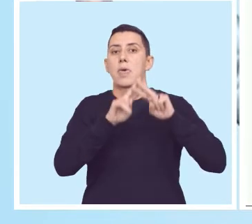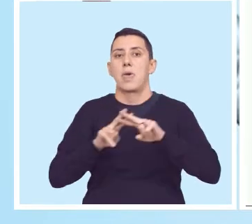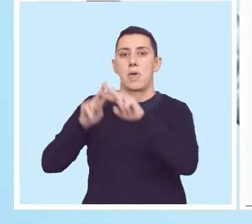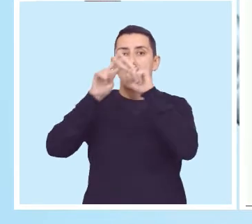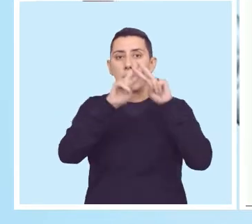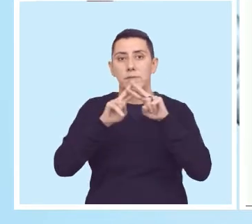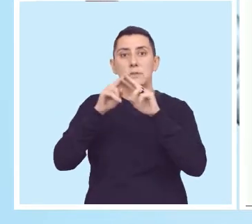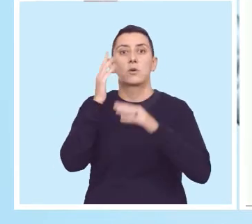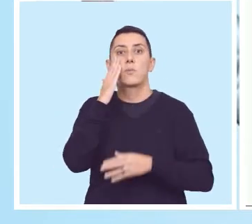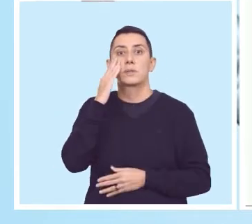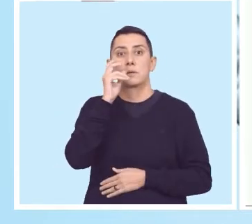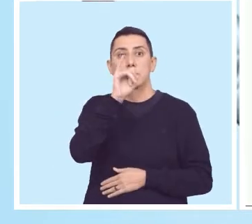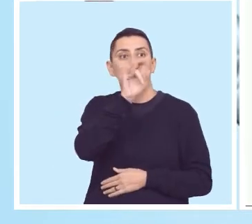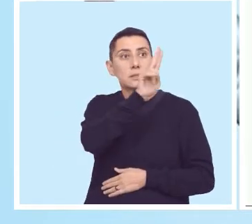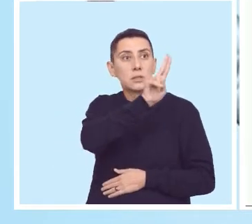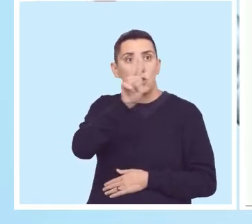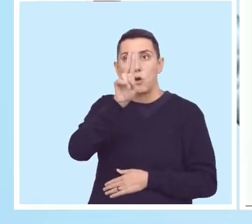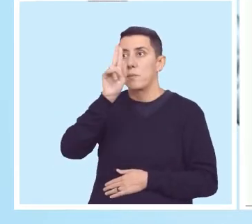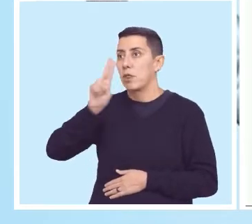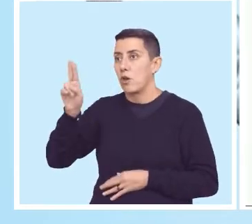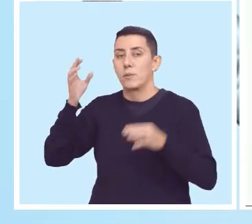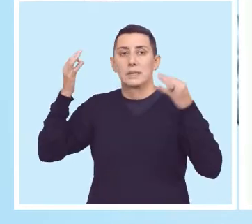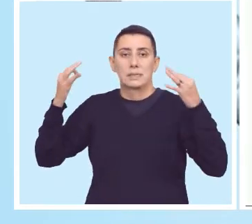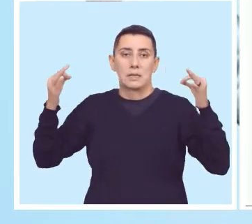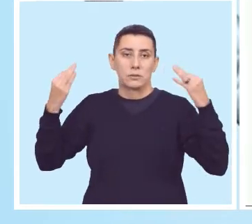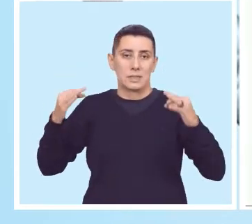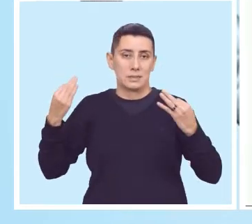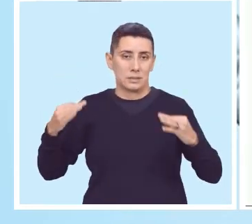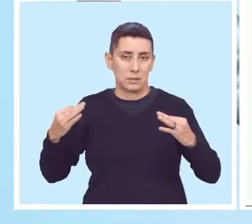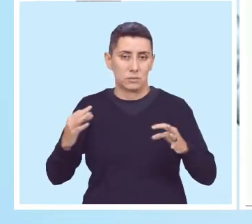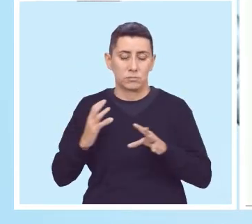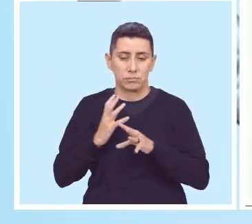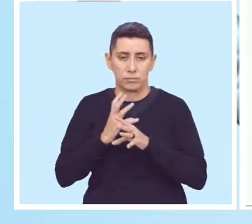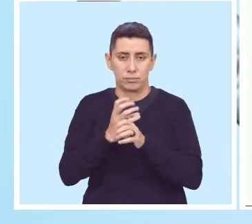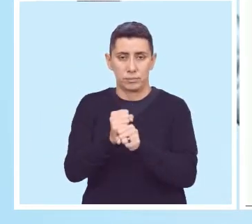devidamente rotulados. Ao todo, foram obtidos